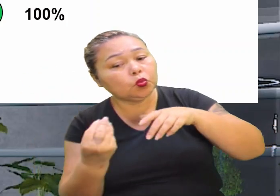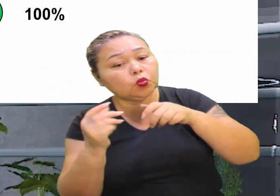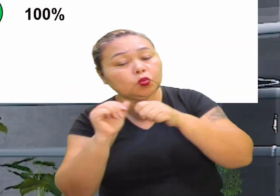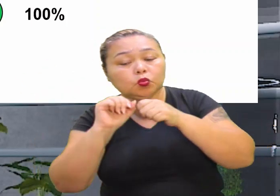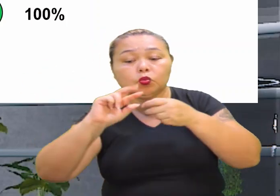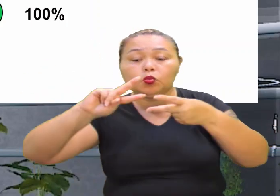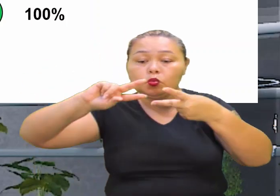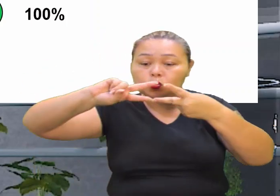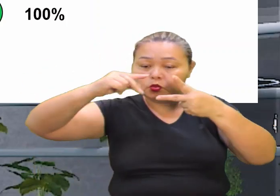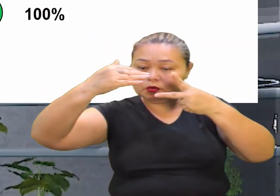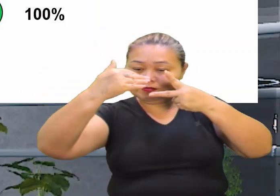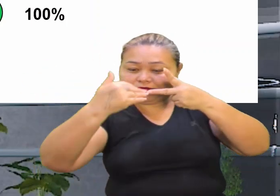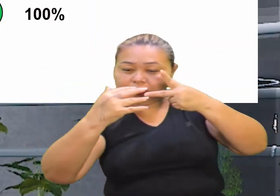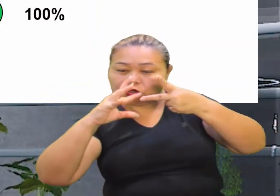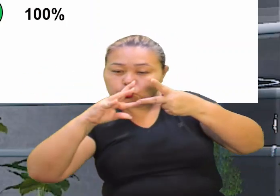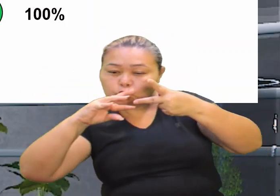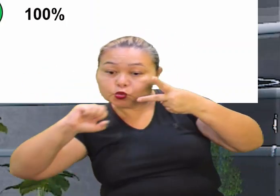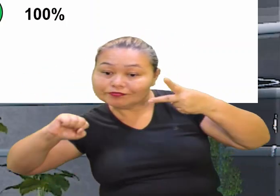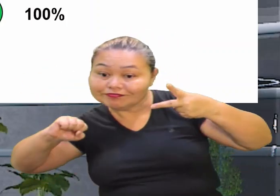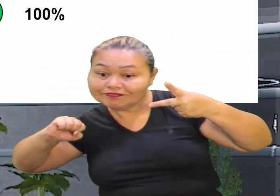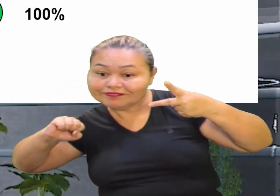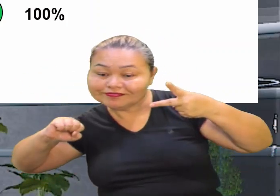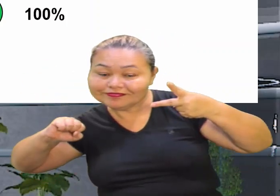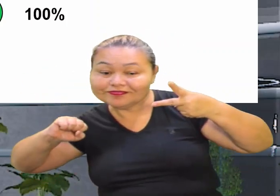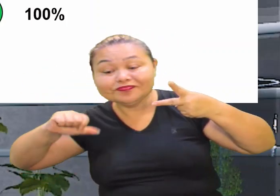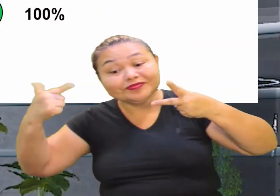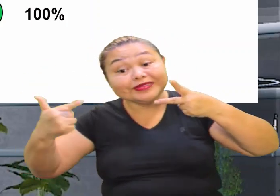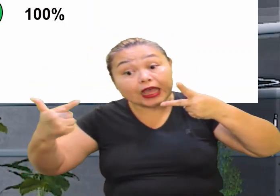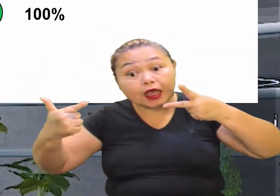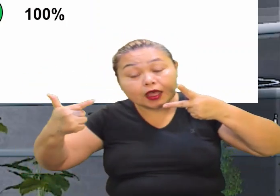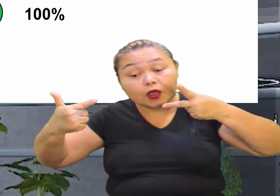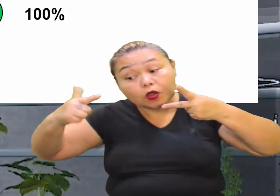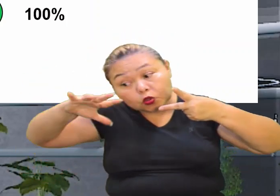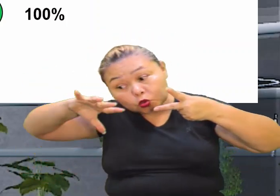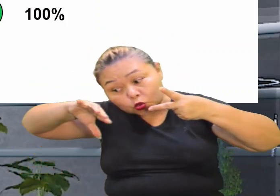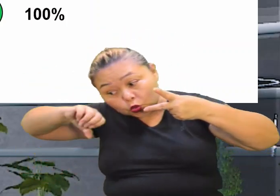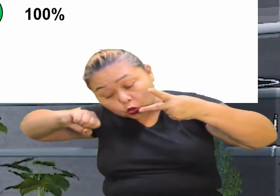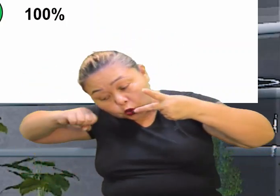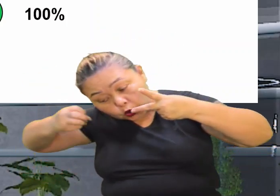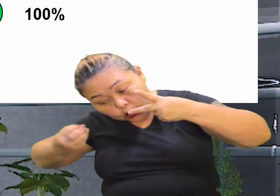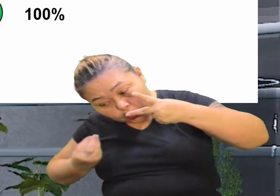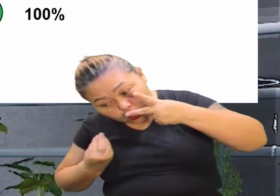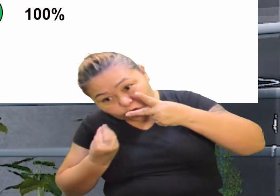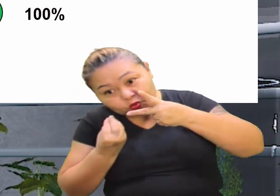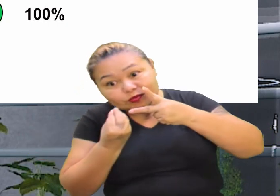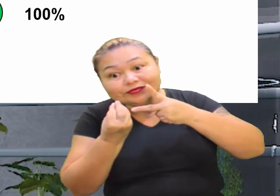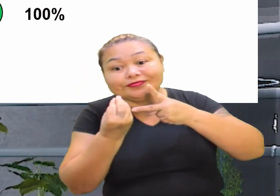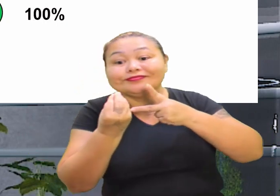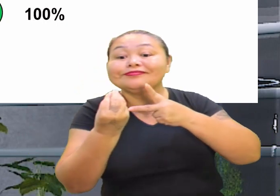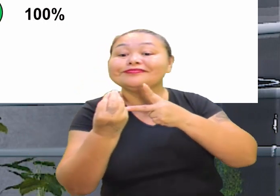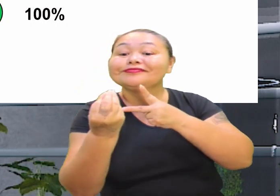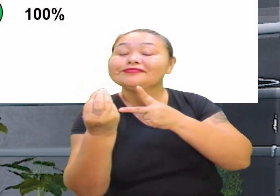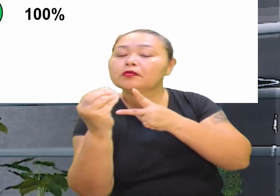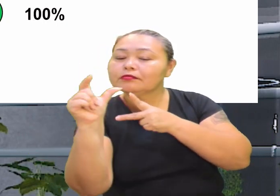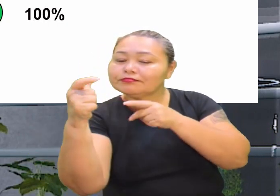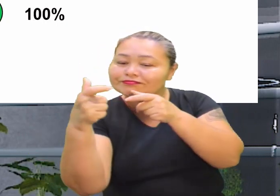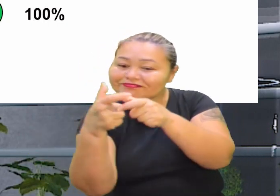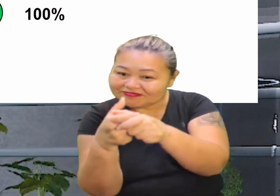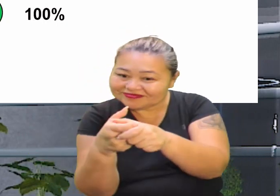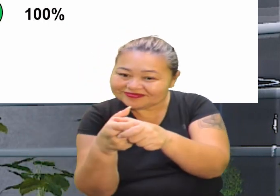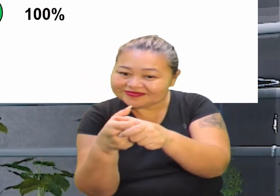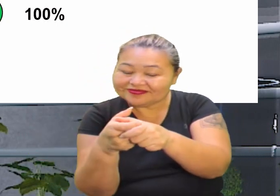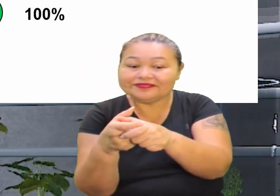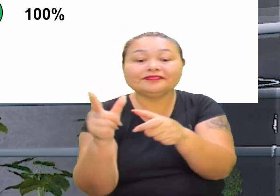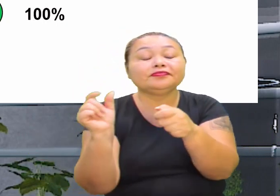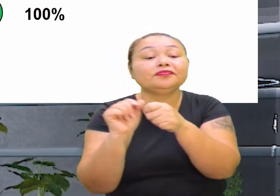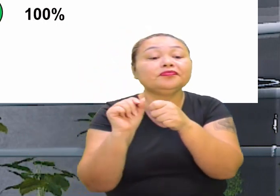fenótipo é suprimido na primeira geração. E na segunda, quem foi suprimido na primeira ressurge em menor proporção.